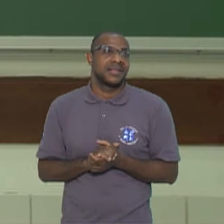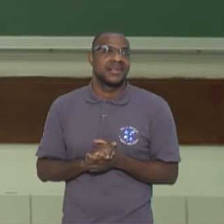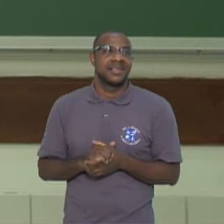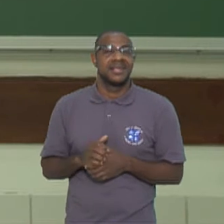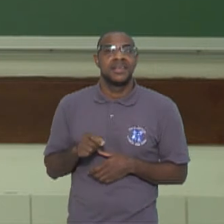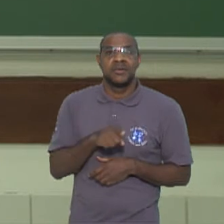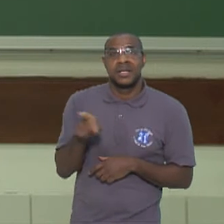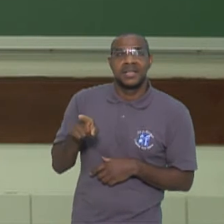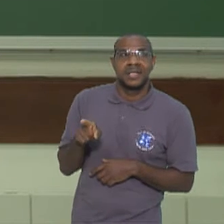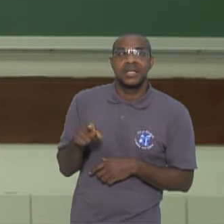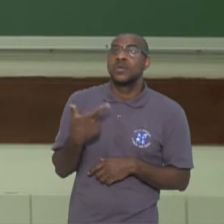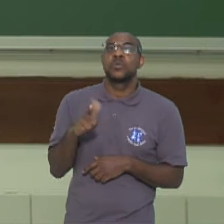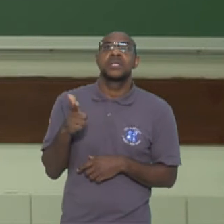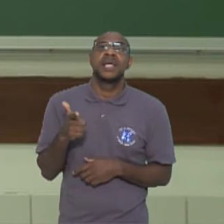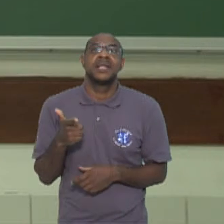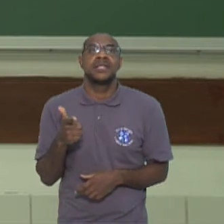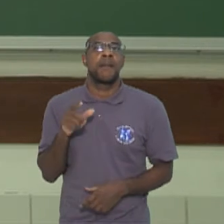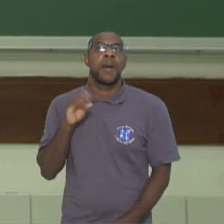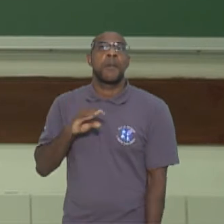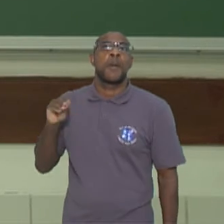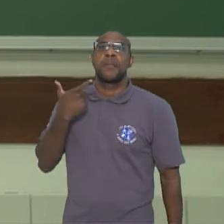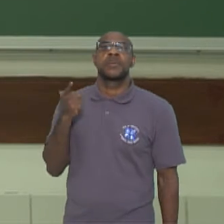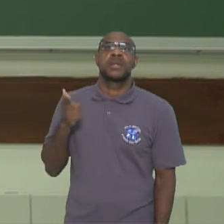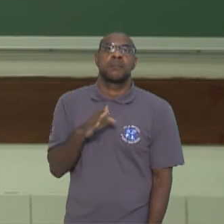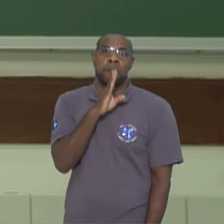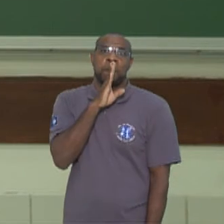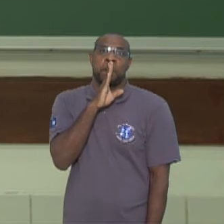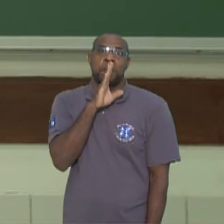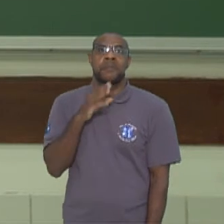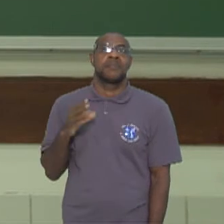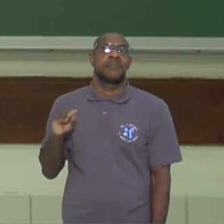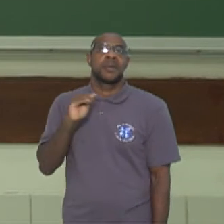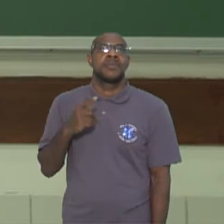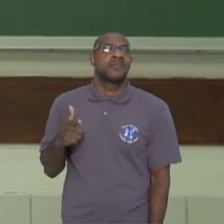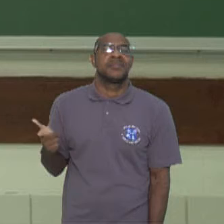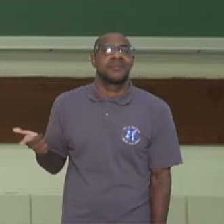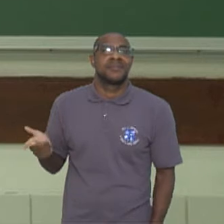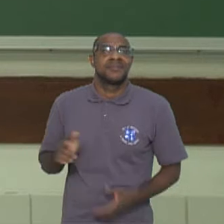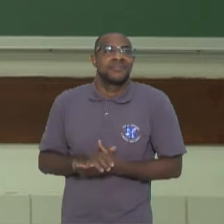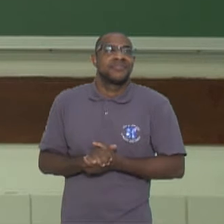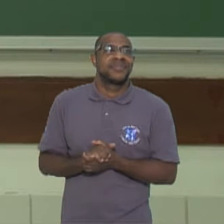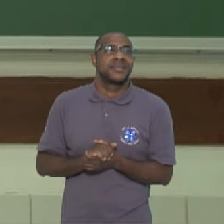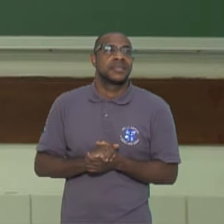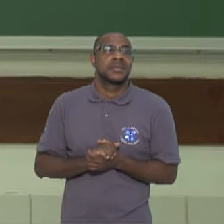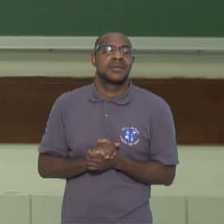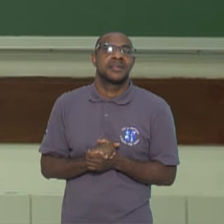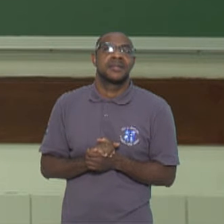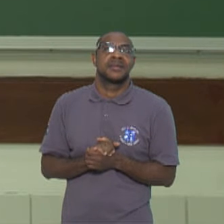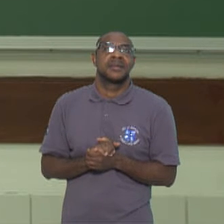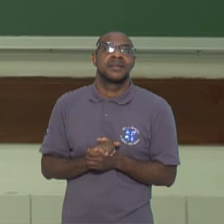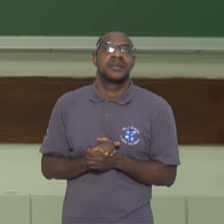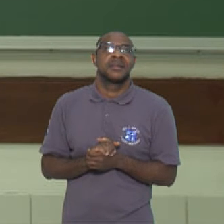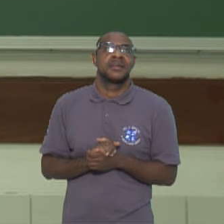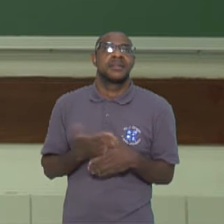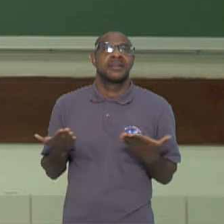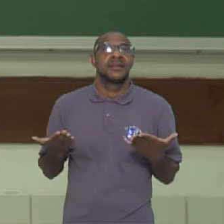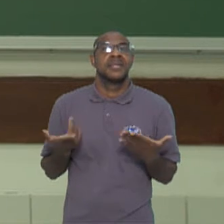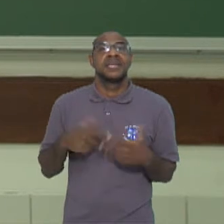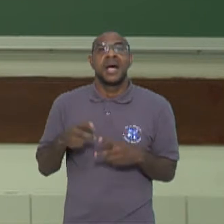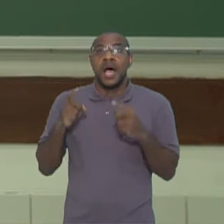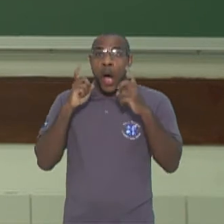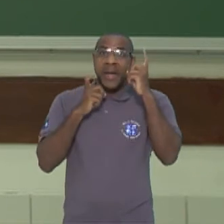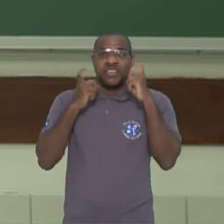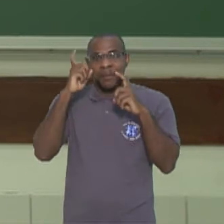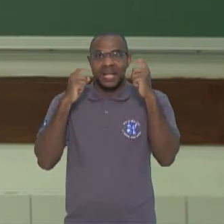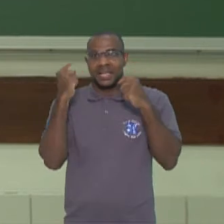que não tem falas. Então, é uma história contada a partir de gestuais. e das